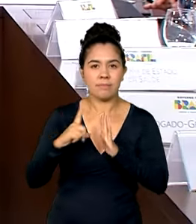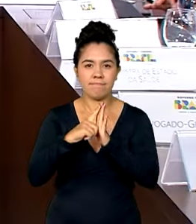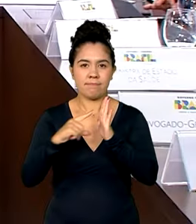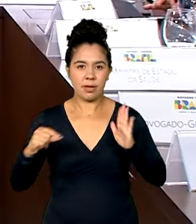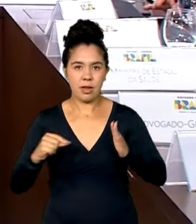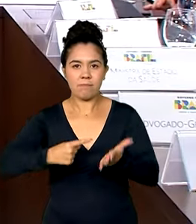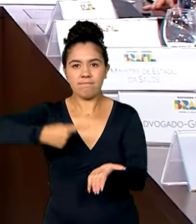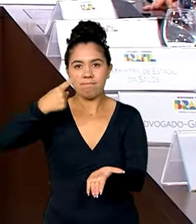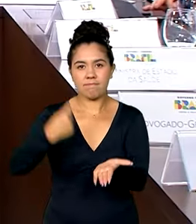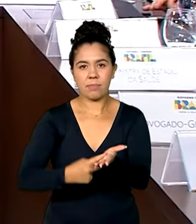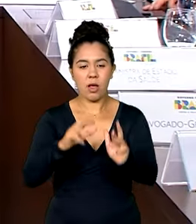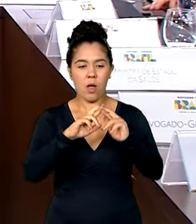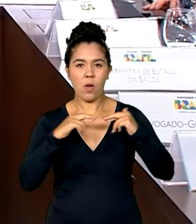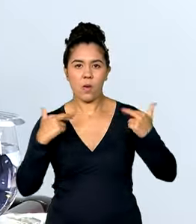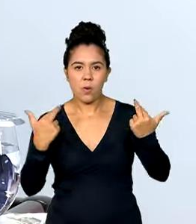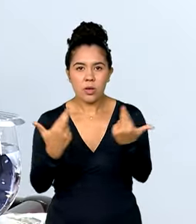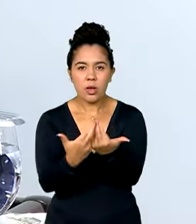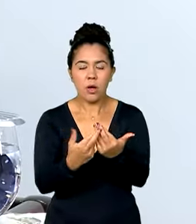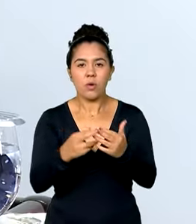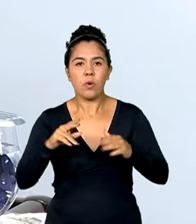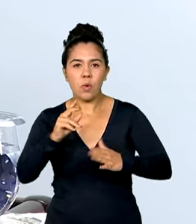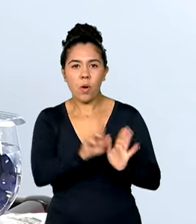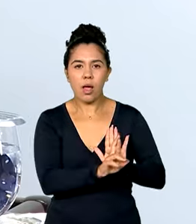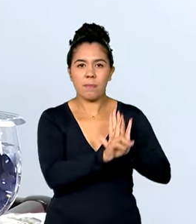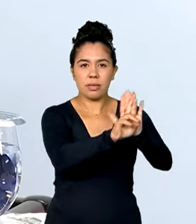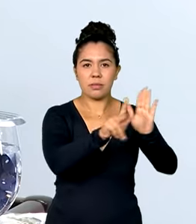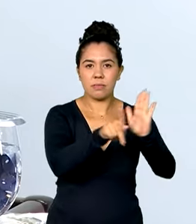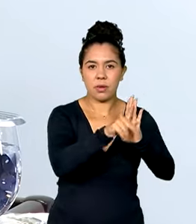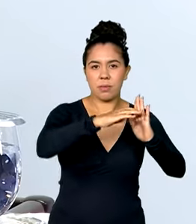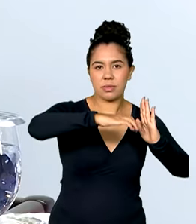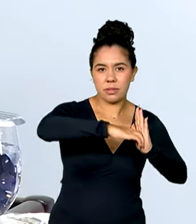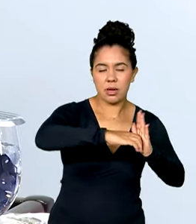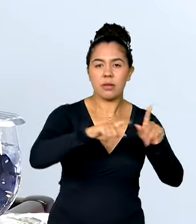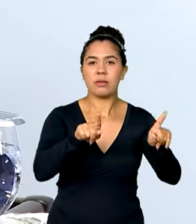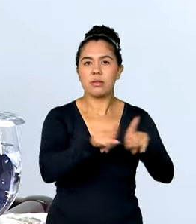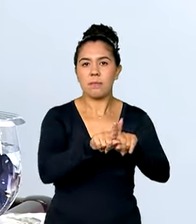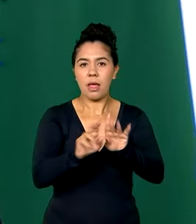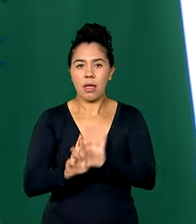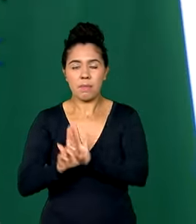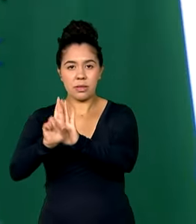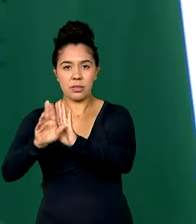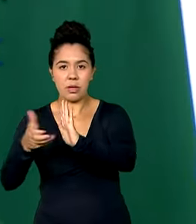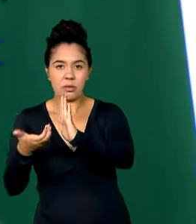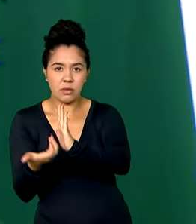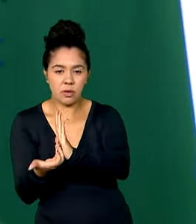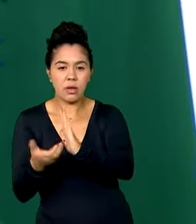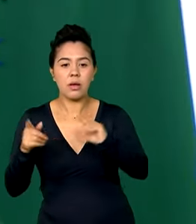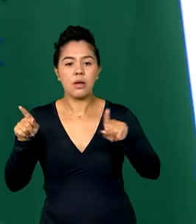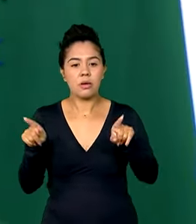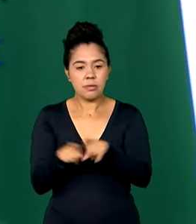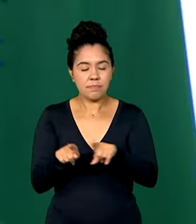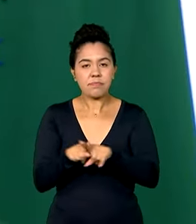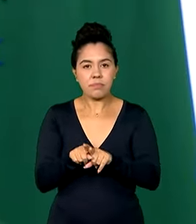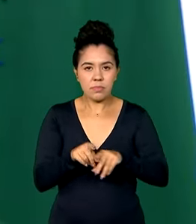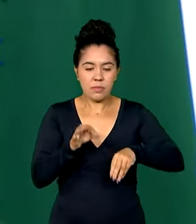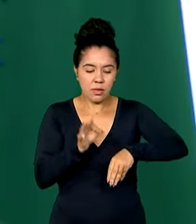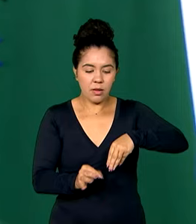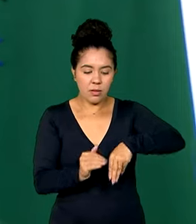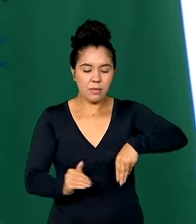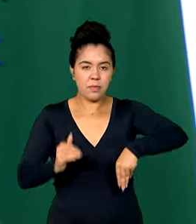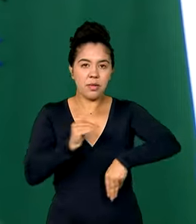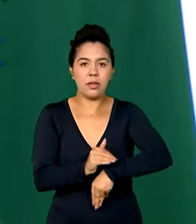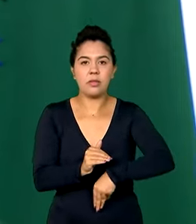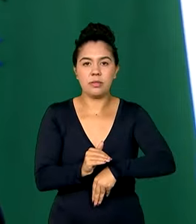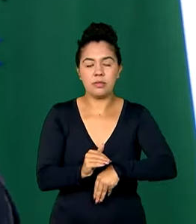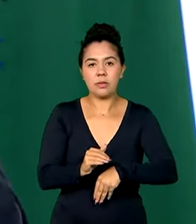Pacheco, da Câmara, Arthur Lira, e do Supremo Tribunal Federal, Luiz Roberto Barroso. Lula defendeu a necessidade de um